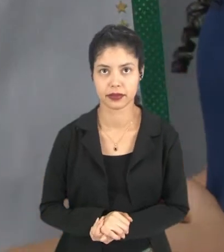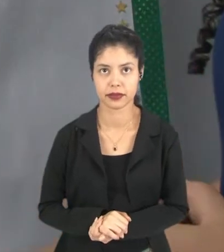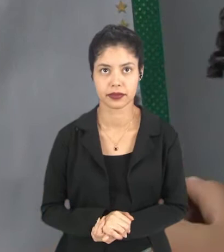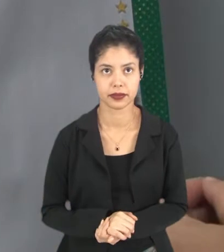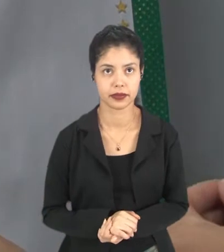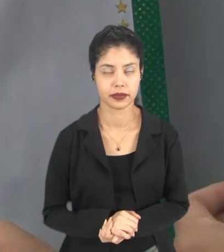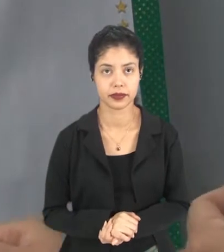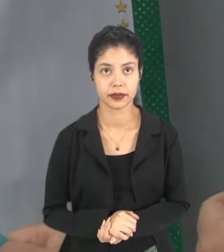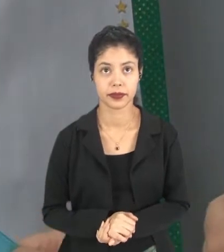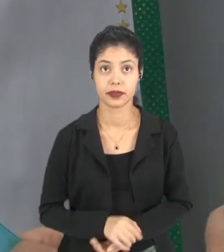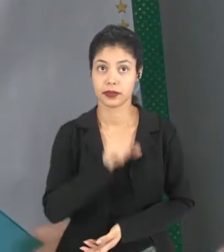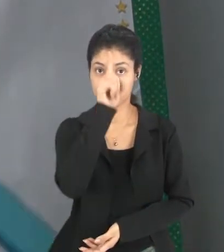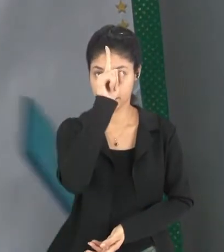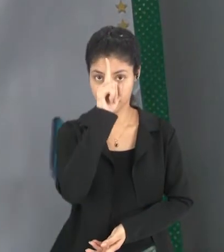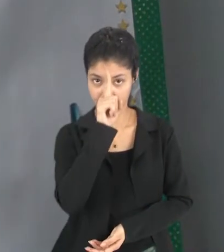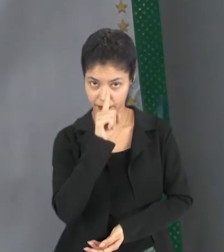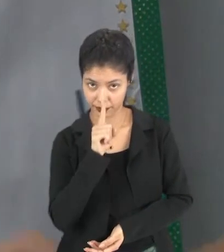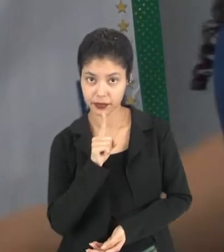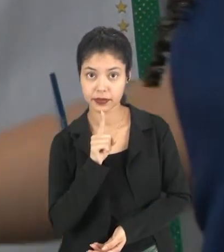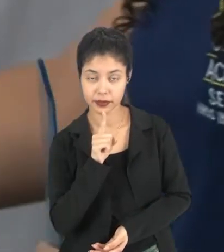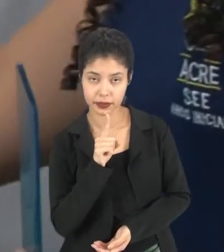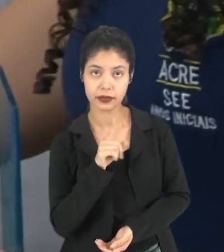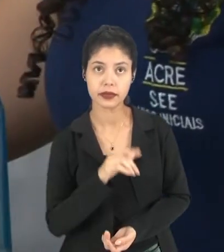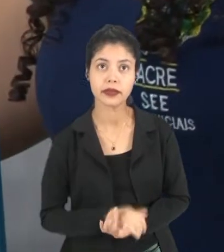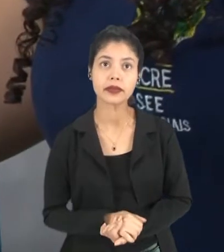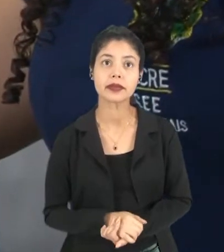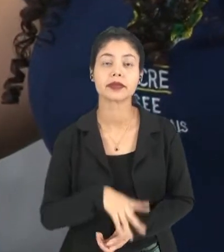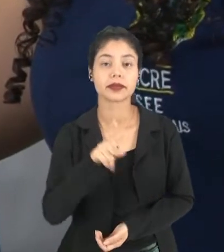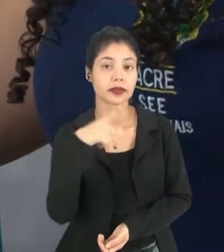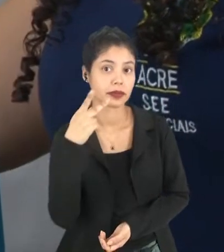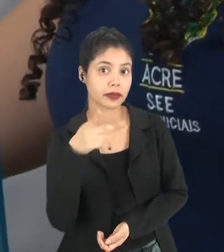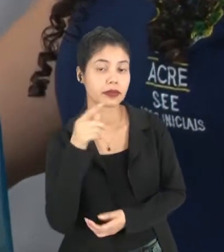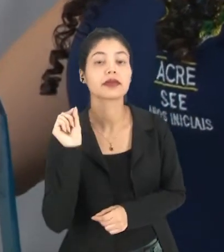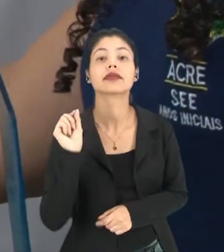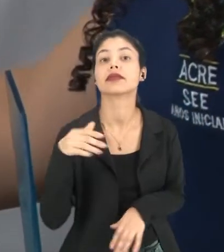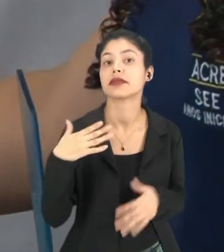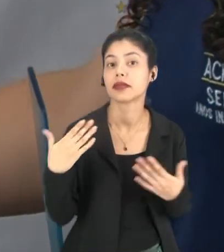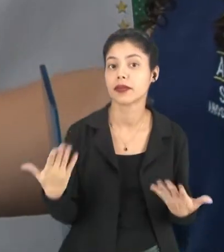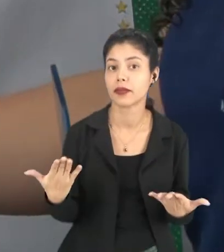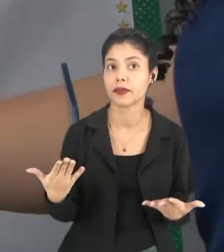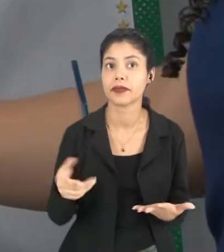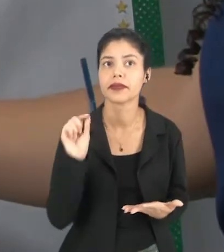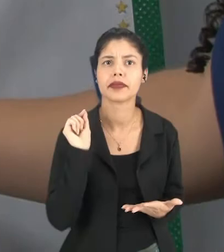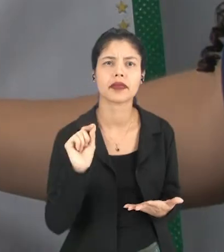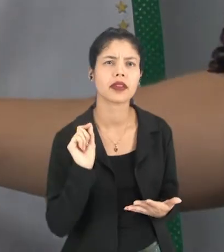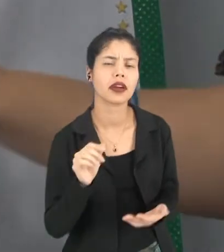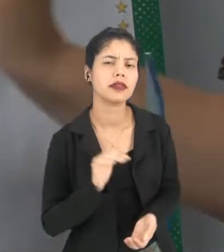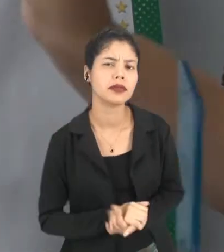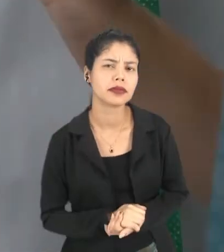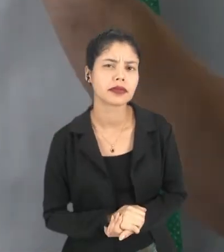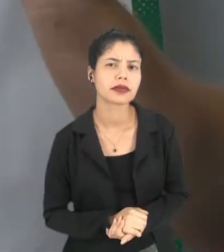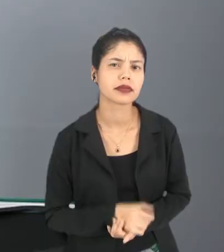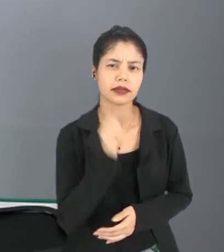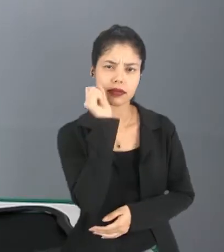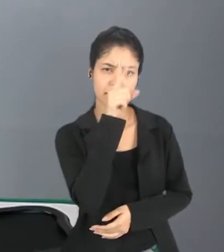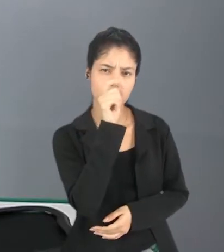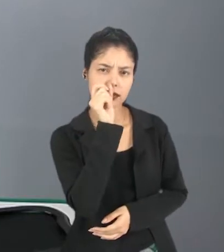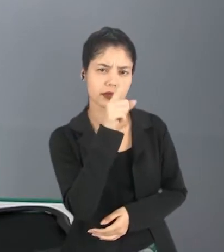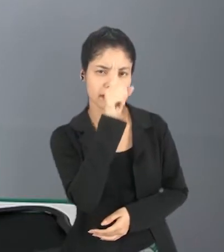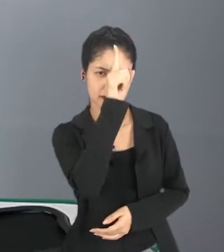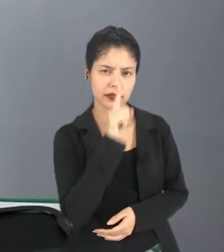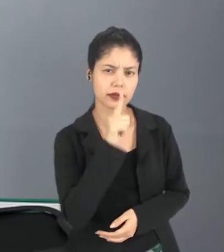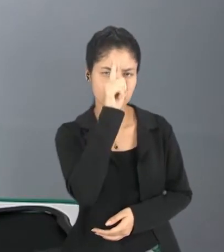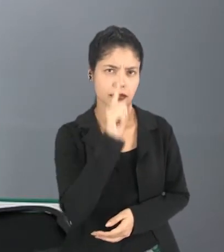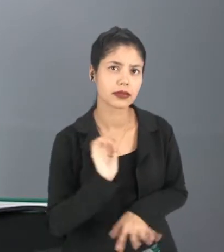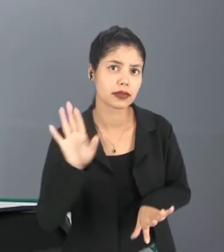As amarelinhas, agora nós estamos falando sobre o quê? Que é amarelinho?